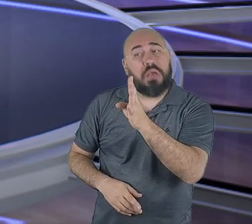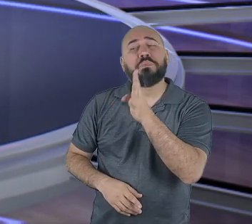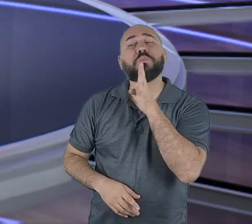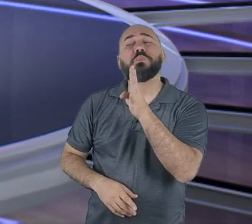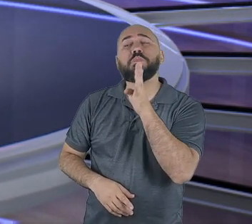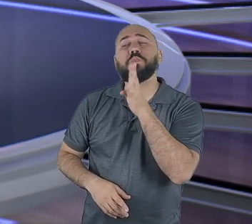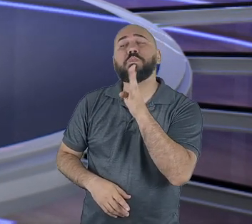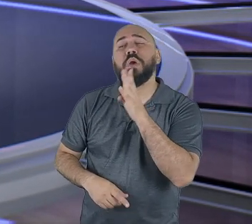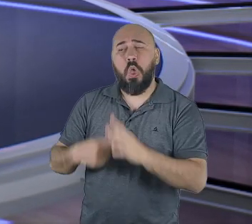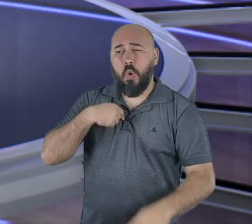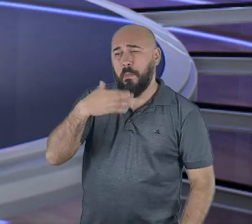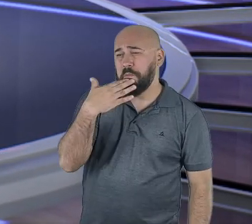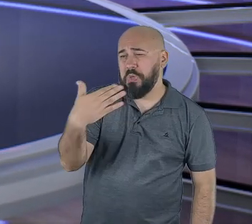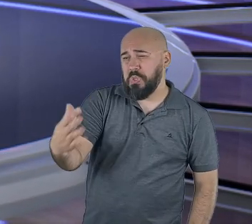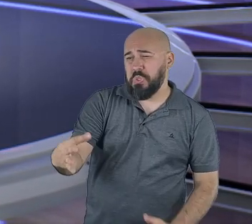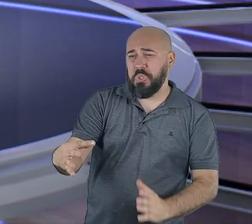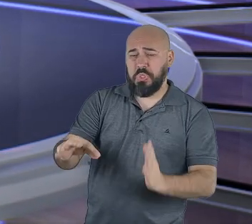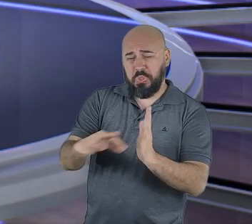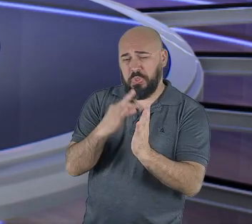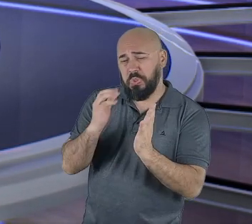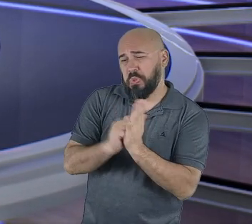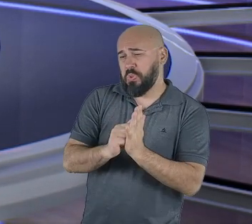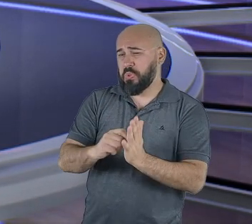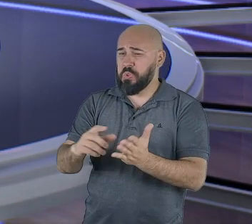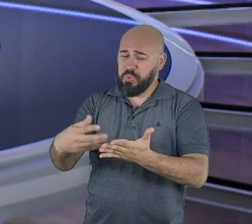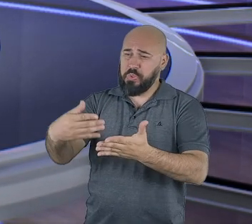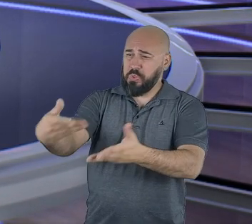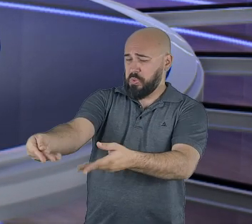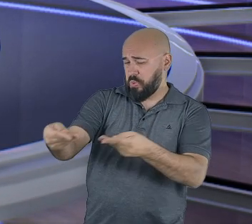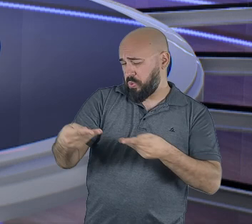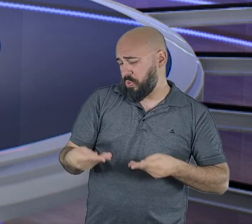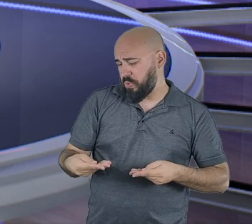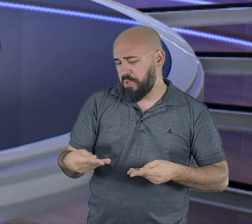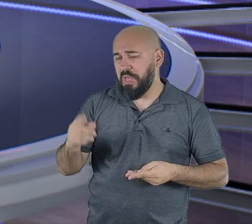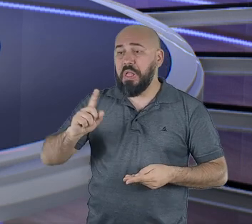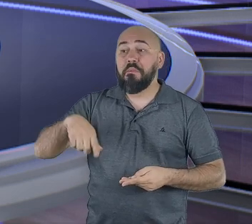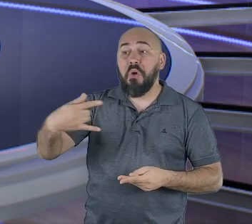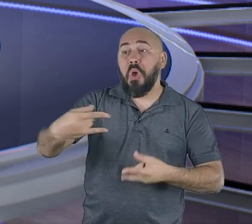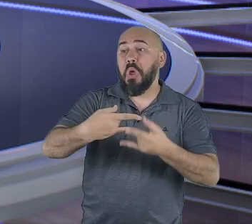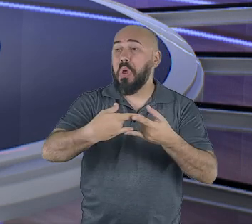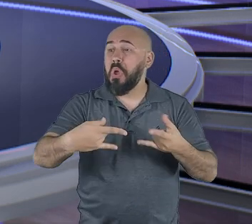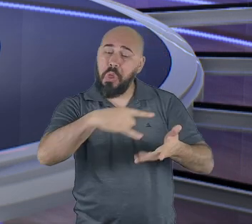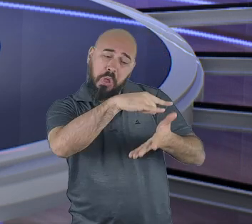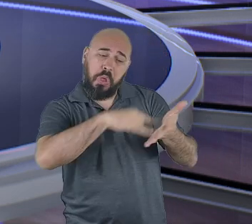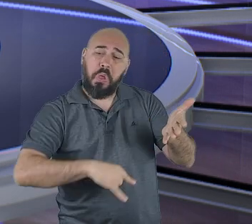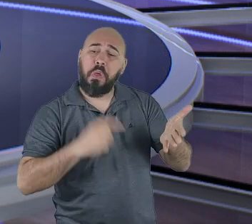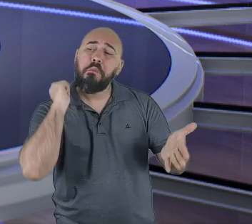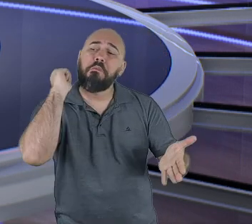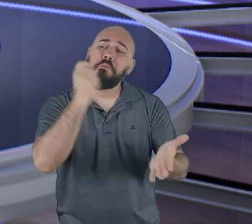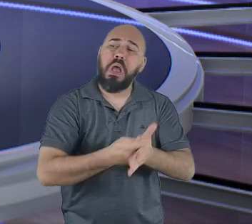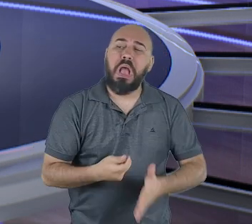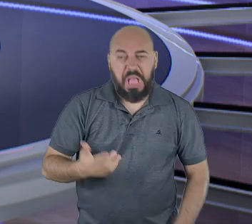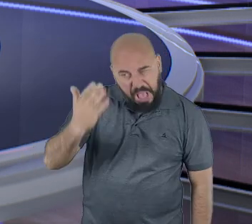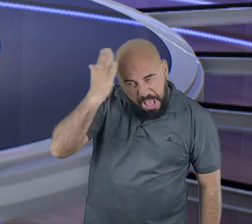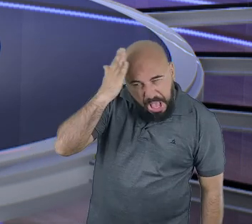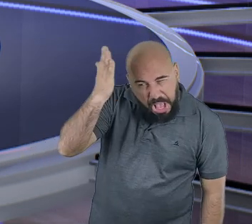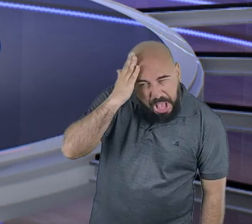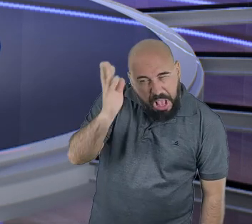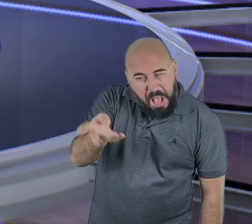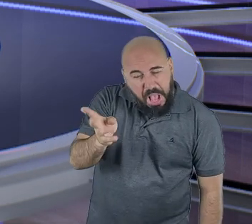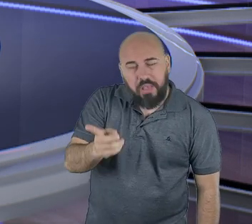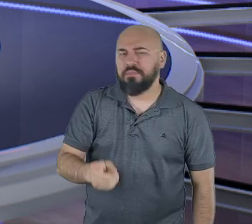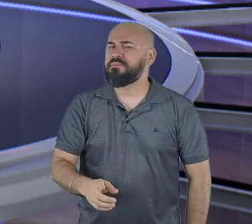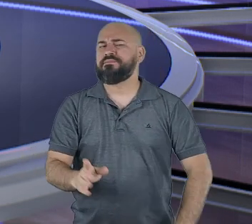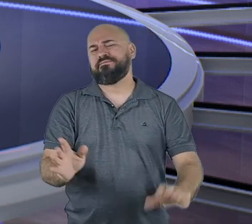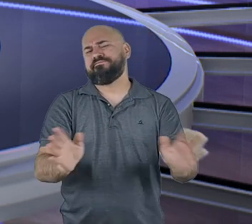eu vou pedir esse estudo bíblico, depois vai vir um boleto para eu pagar, né? Não, vou repetir para você, não vai boleto